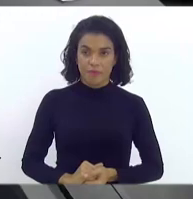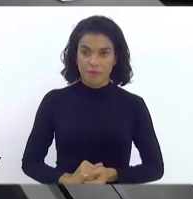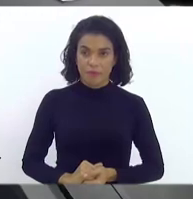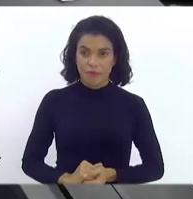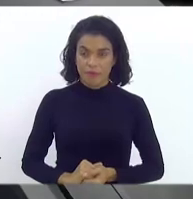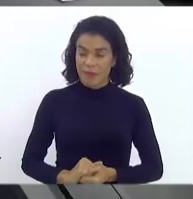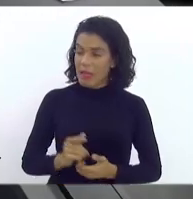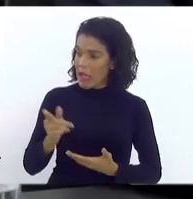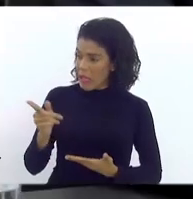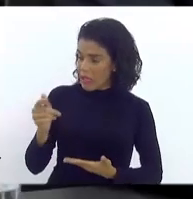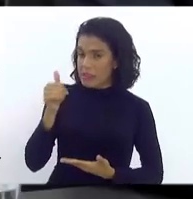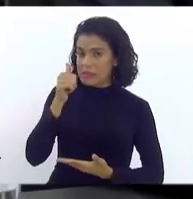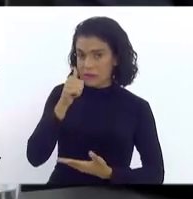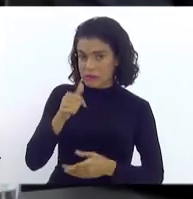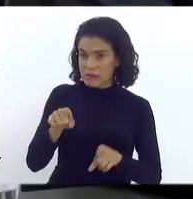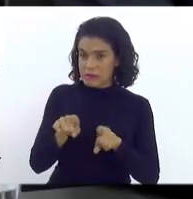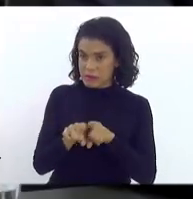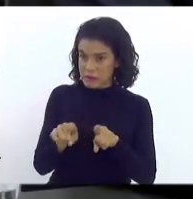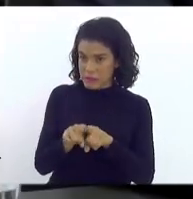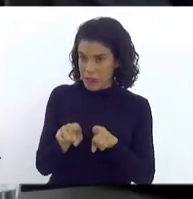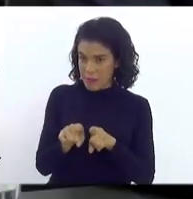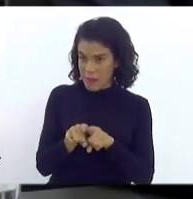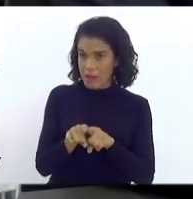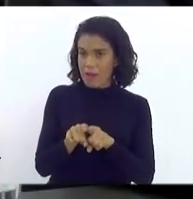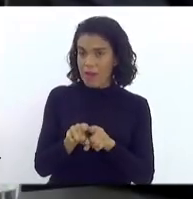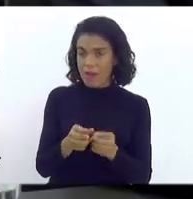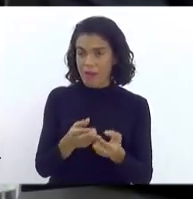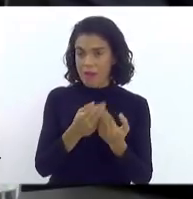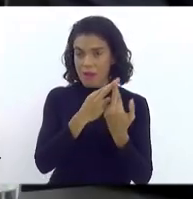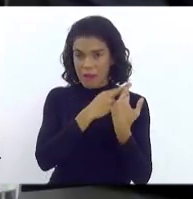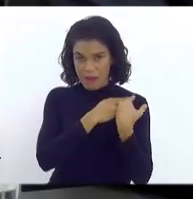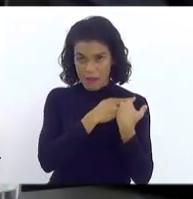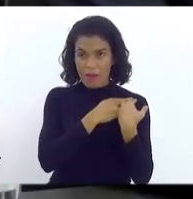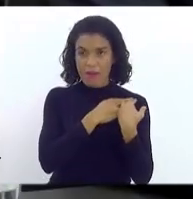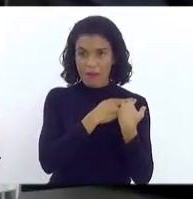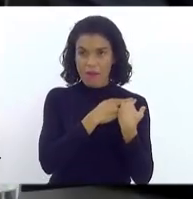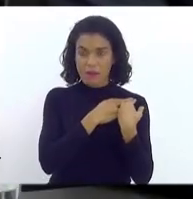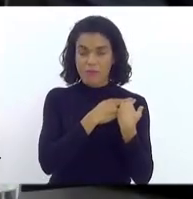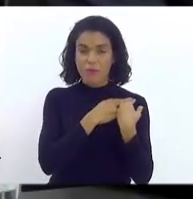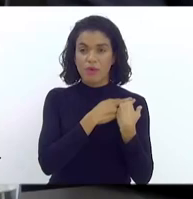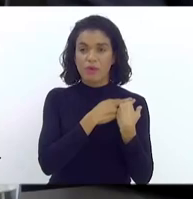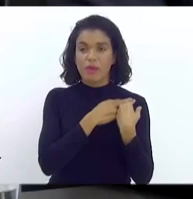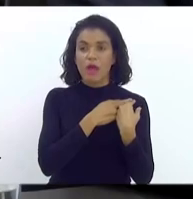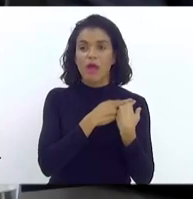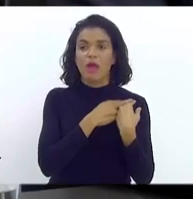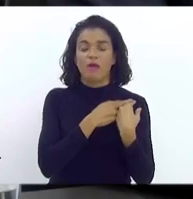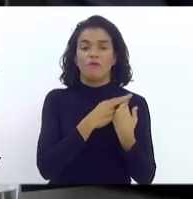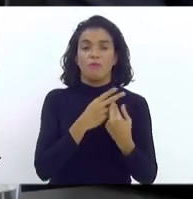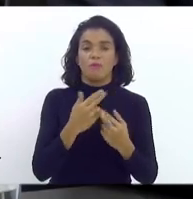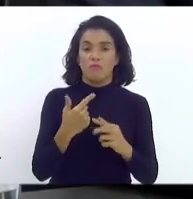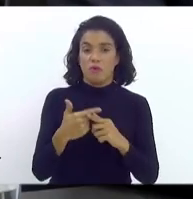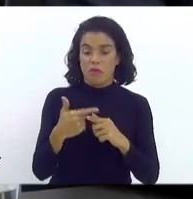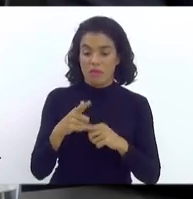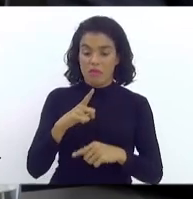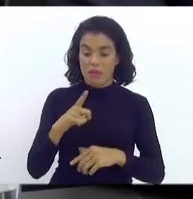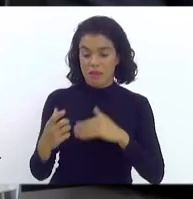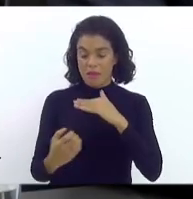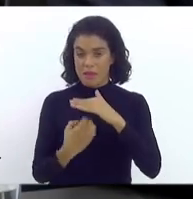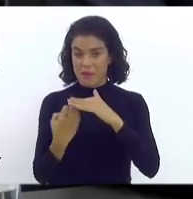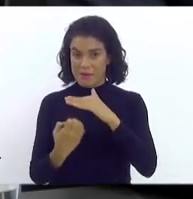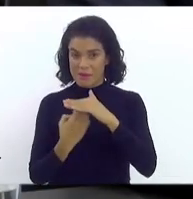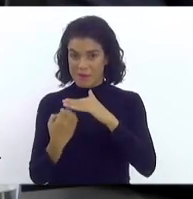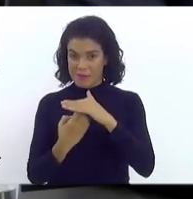a senhora também é responsável até o cavalete, né? Dali para dentro são as empresas que são que